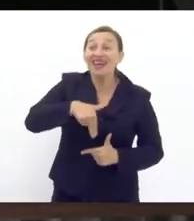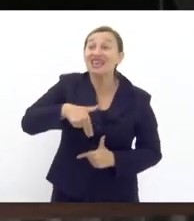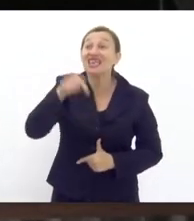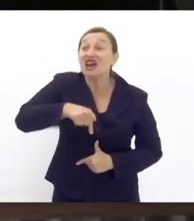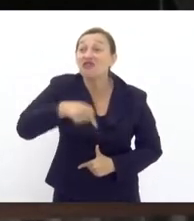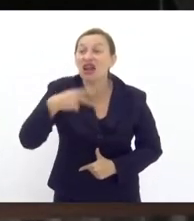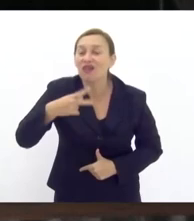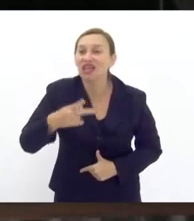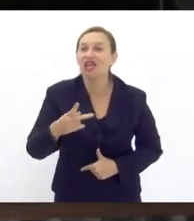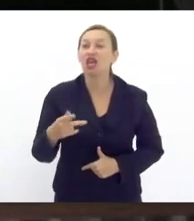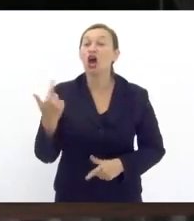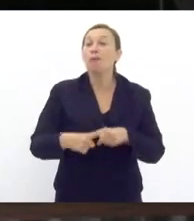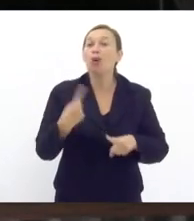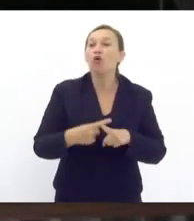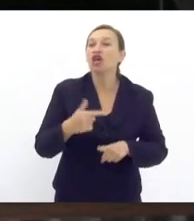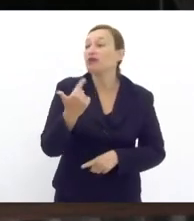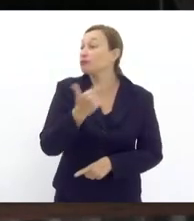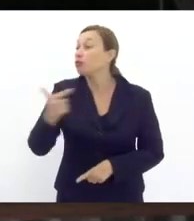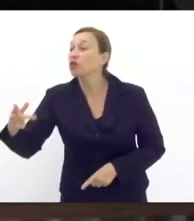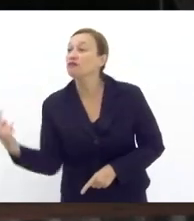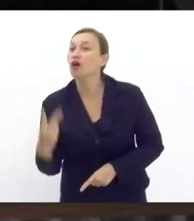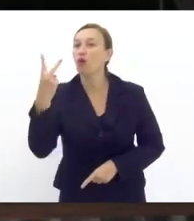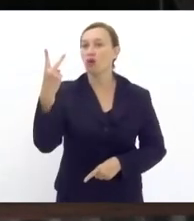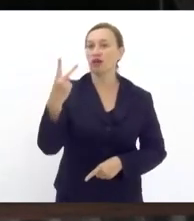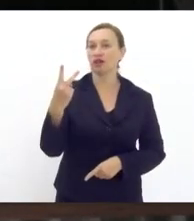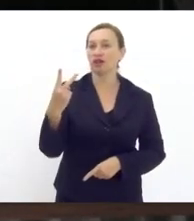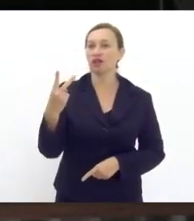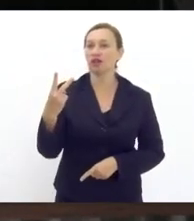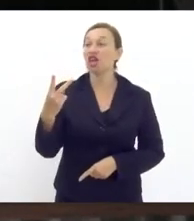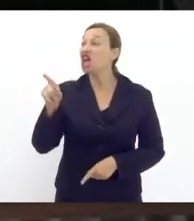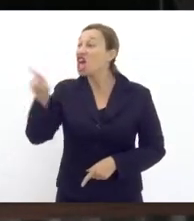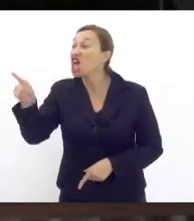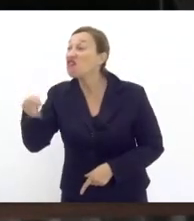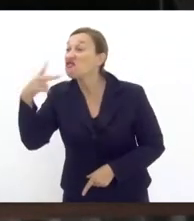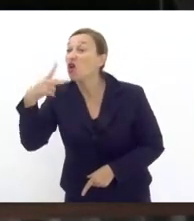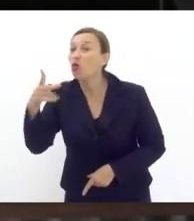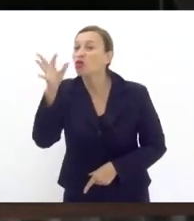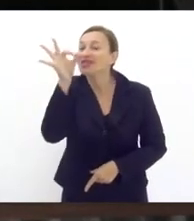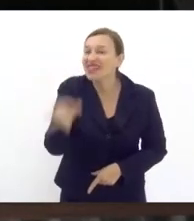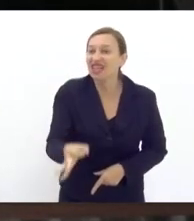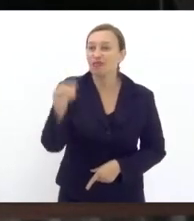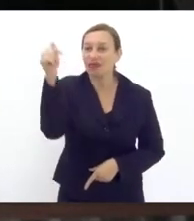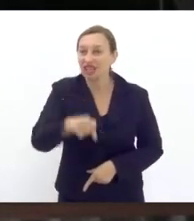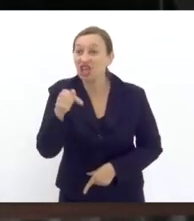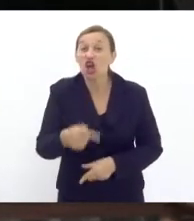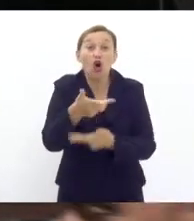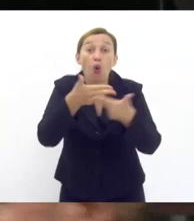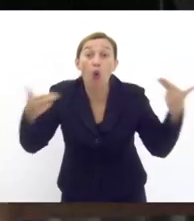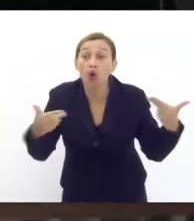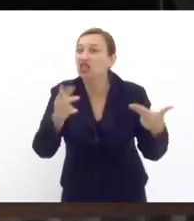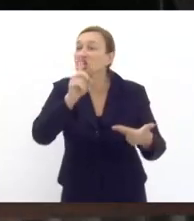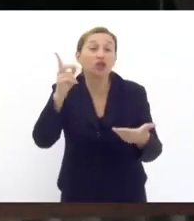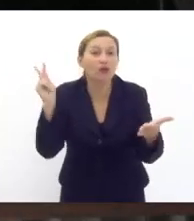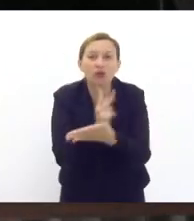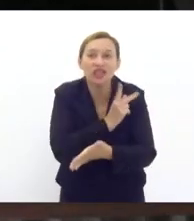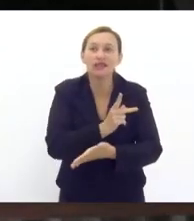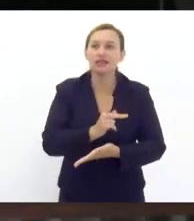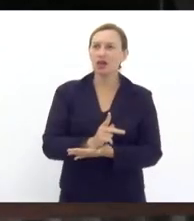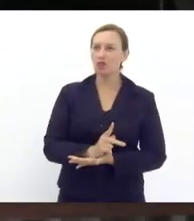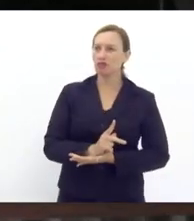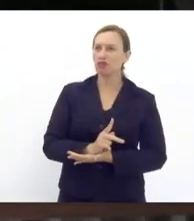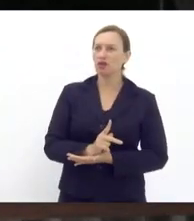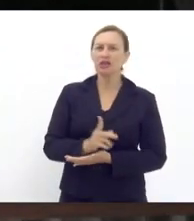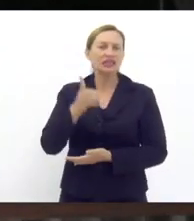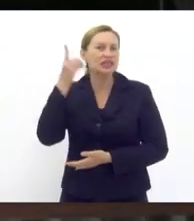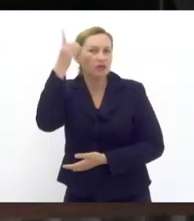por quê? Porque o canalha mente. Ele falou abertamente aqui coisas que não aconteceram entre os deputados